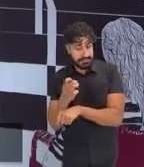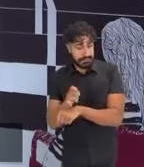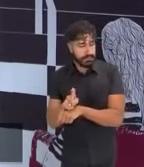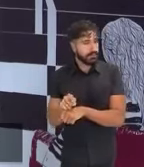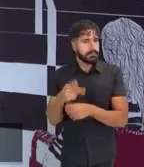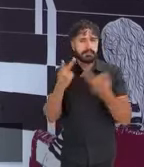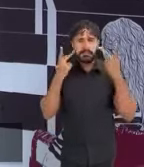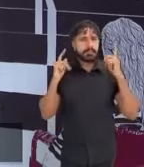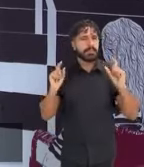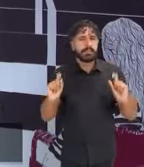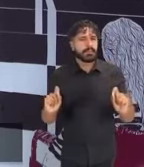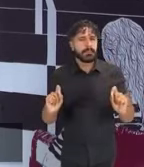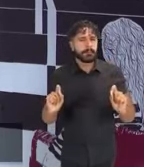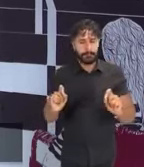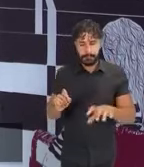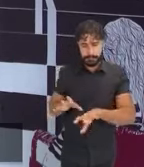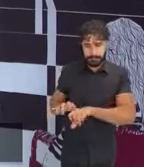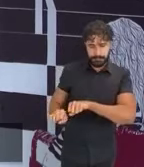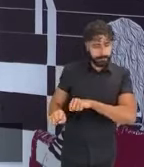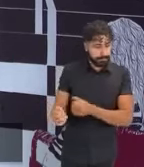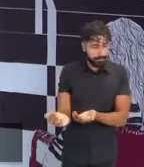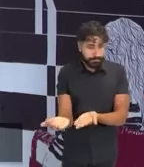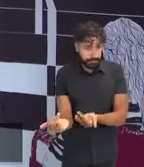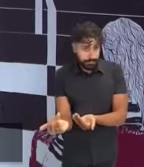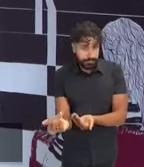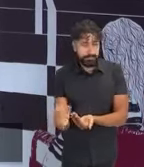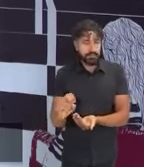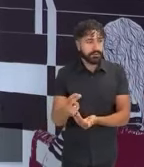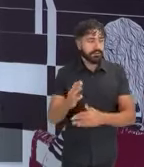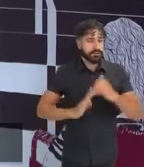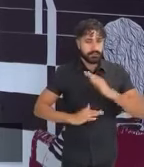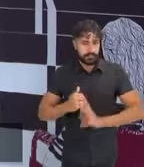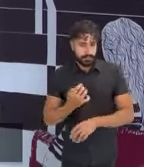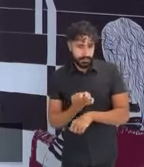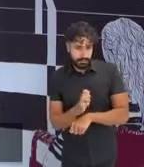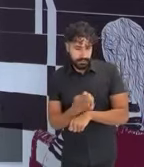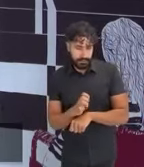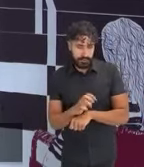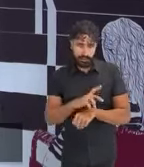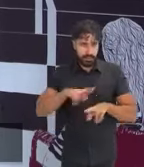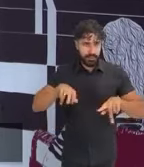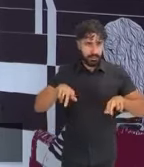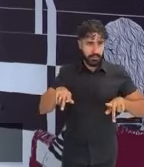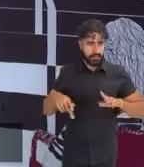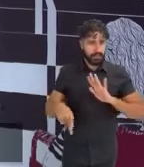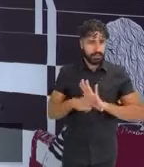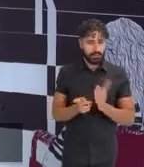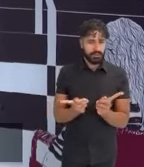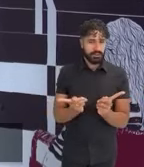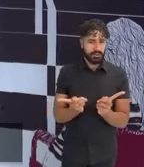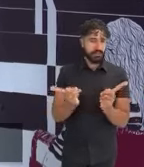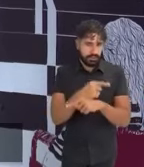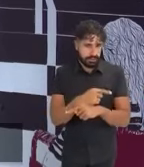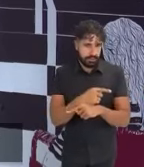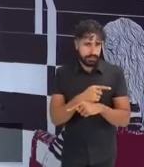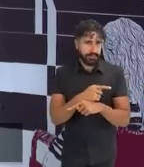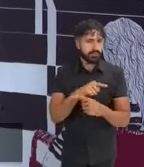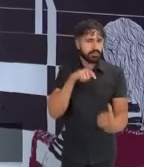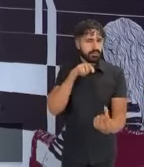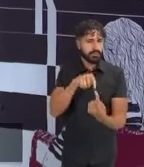para formar o jovem ou o estagiário, e não o contrário. Entre os